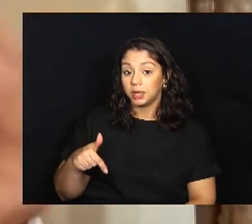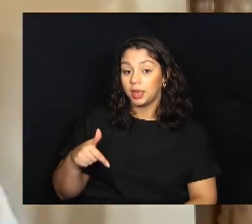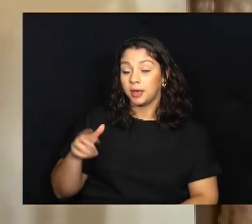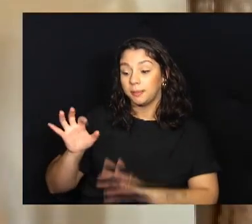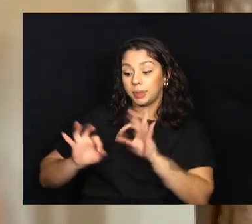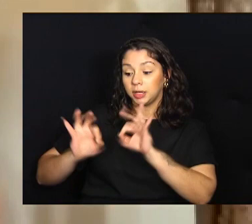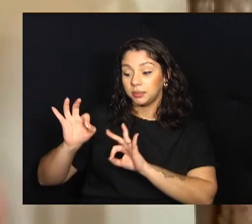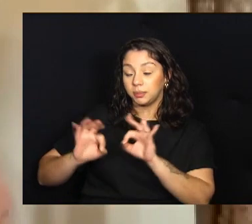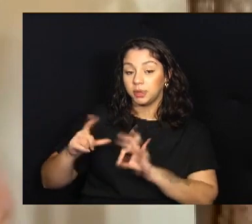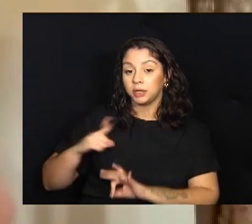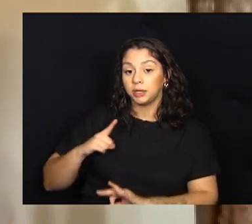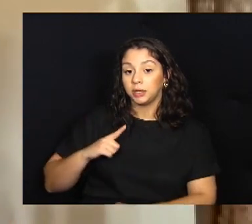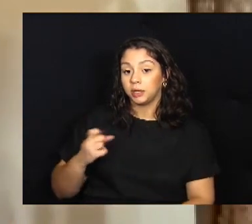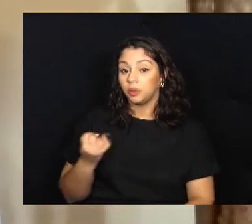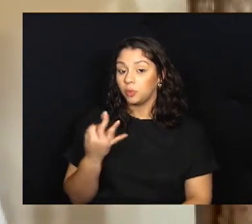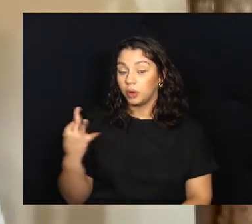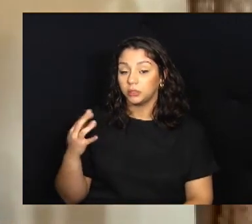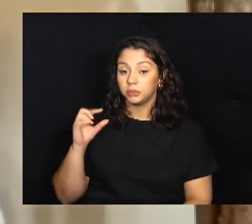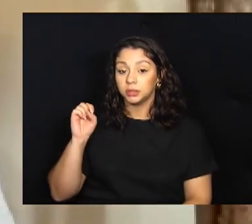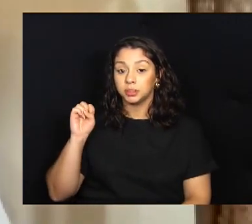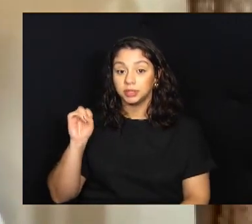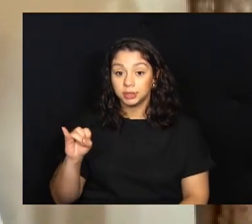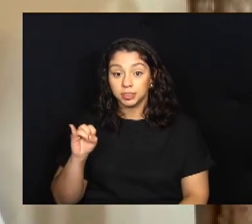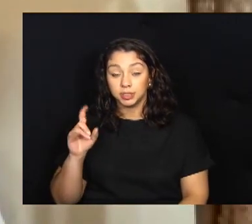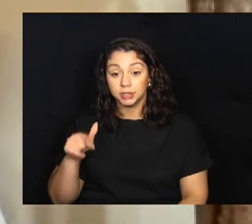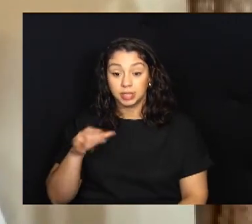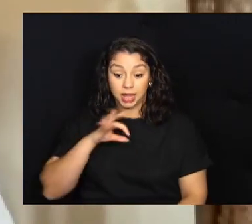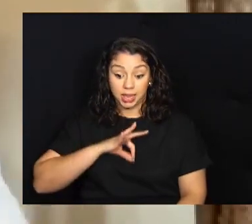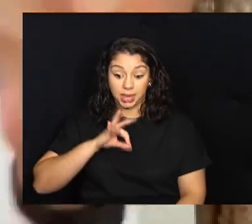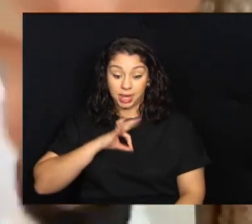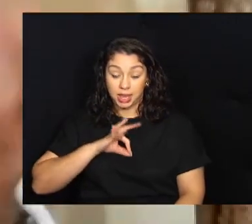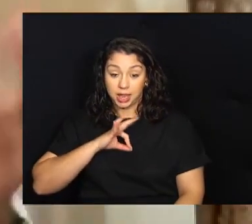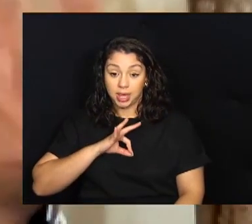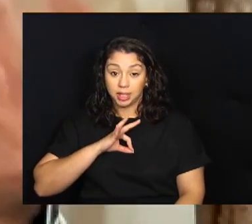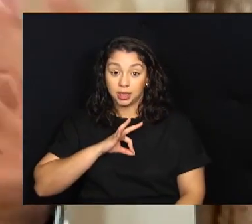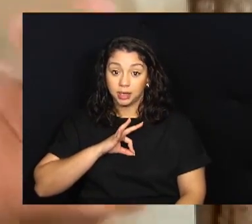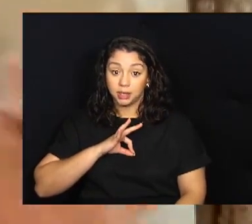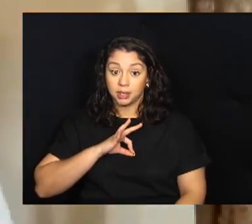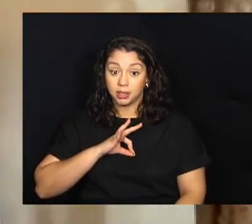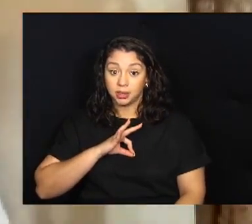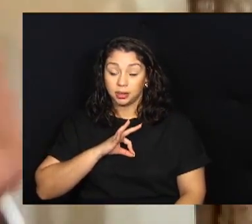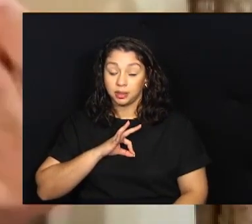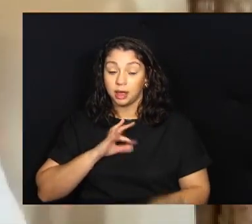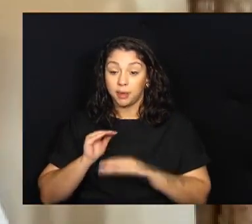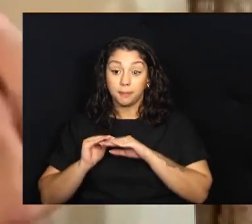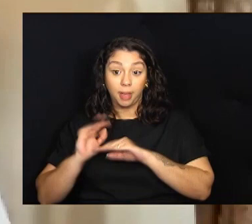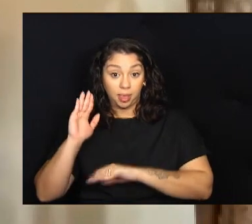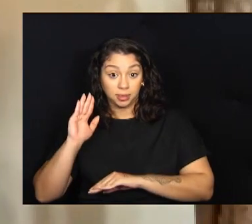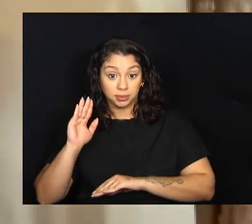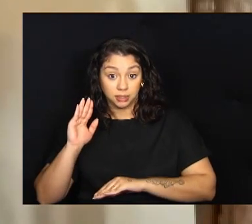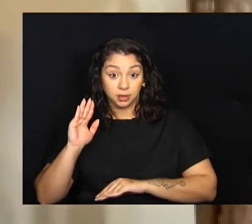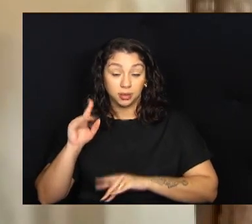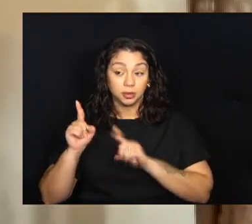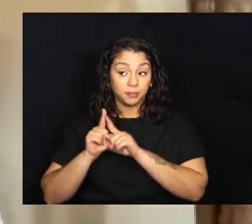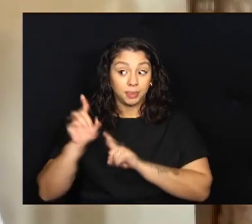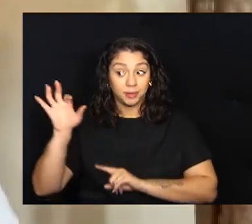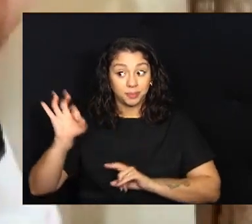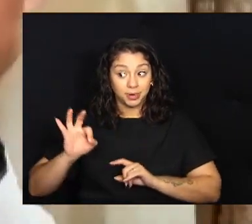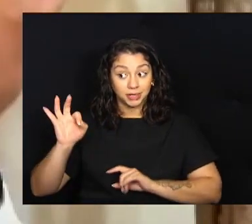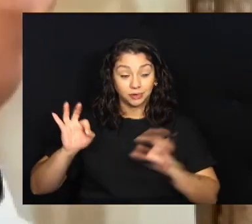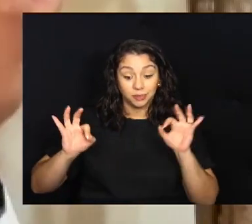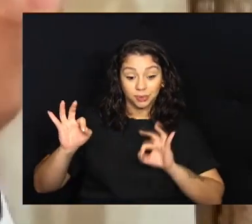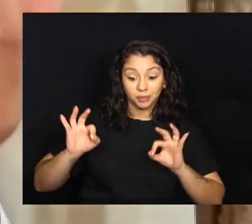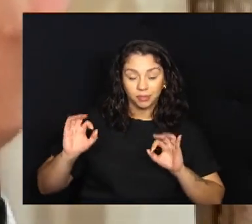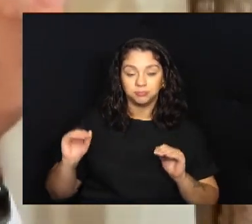tem um percentual. Então, se a sua renda aumentou, automaticamente esses percentuais serão ajustados. Então, você